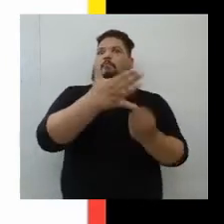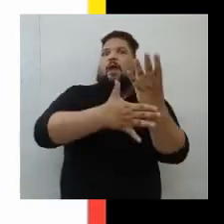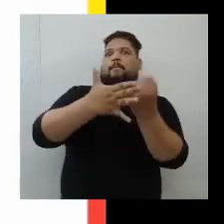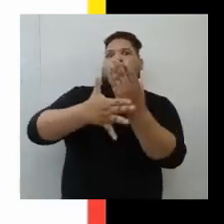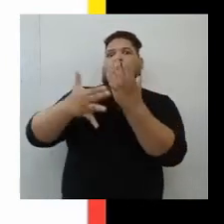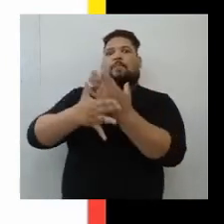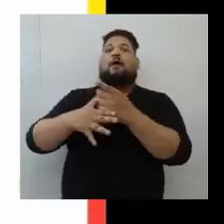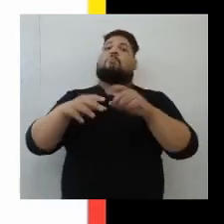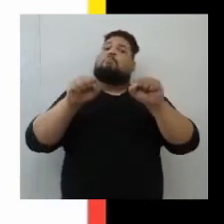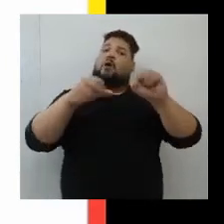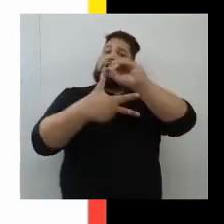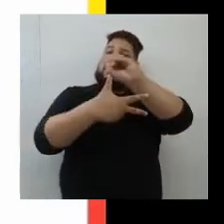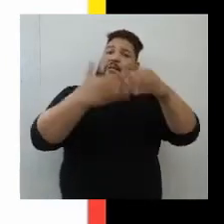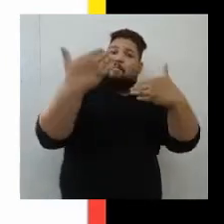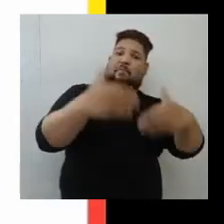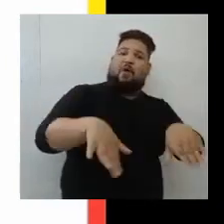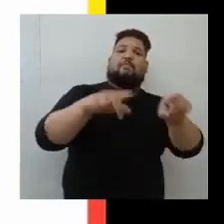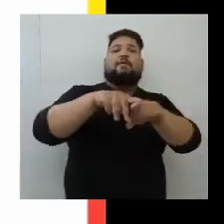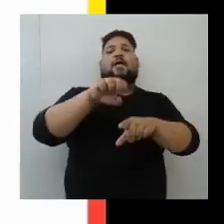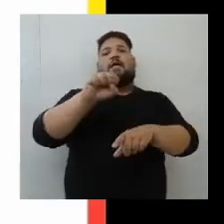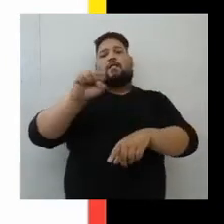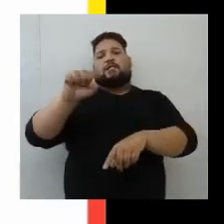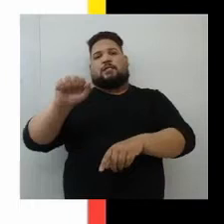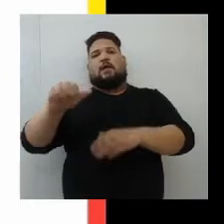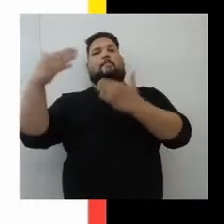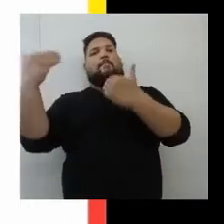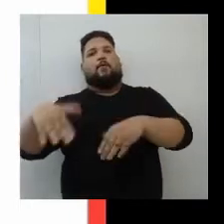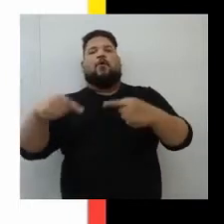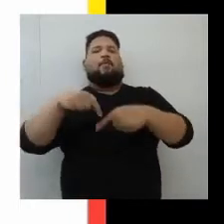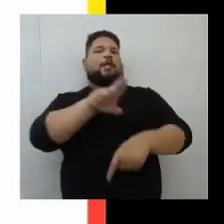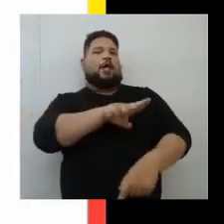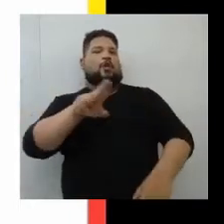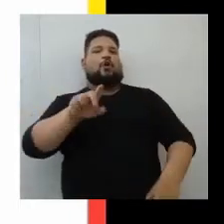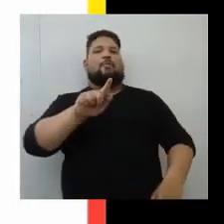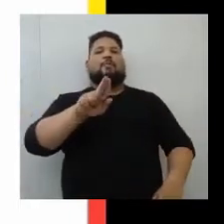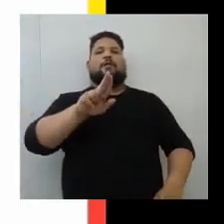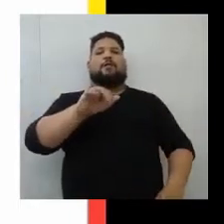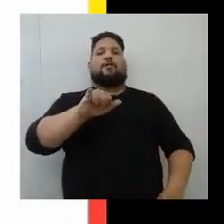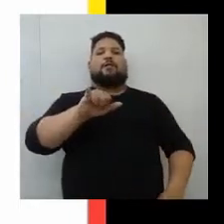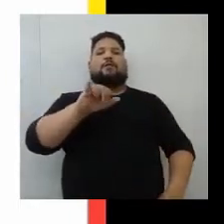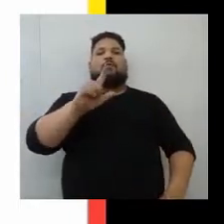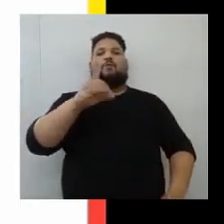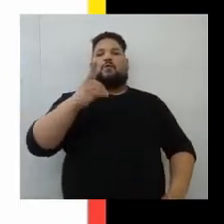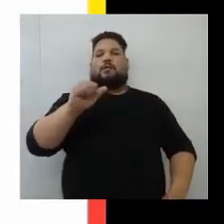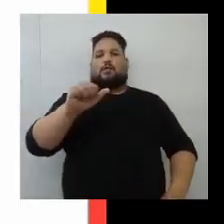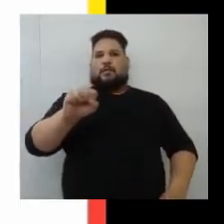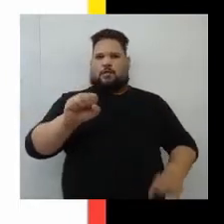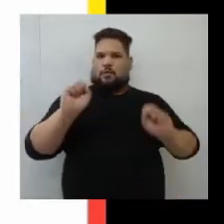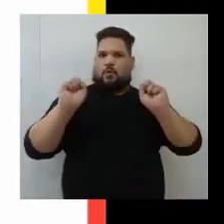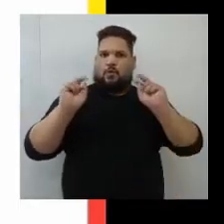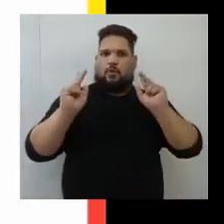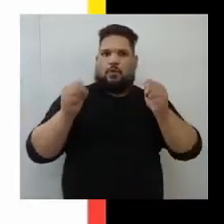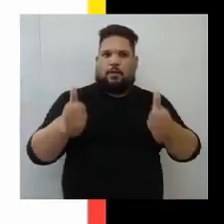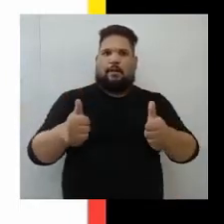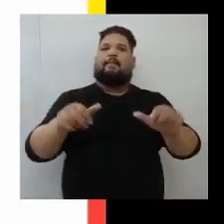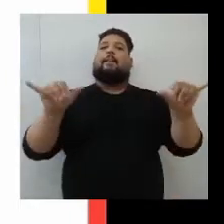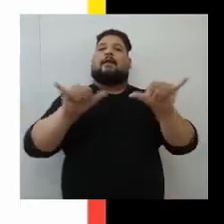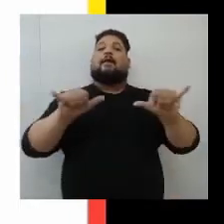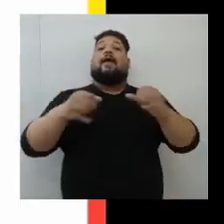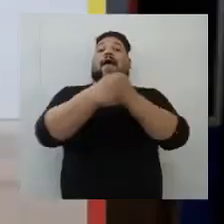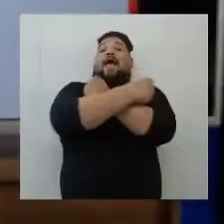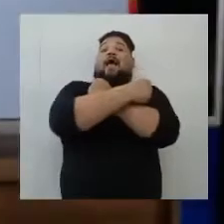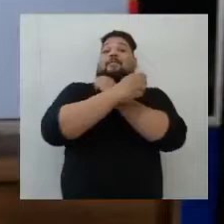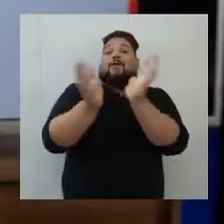SSA pode cair também com o nome de guildas. Tranquilo? Beleza, gente? Um abraço pessoal da